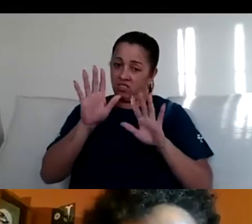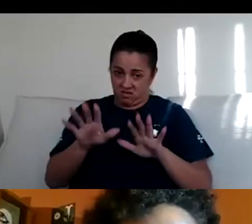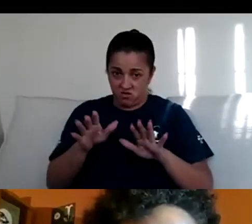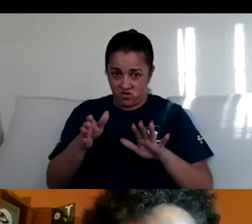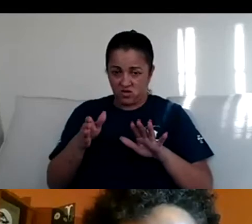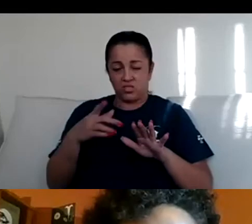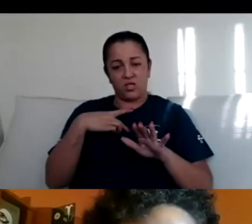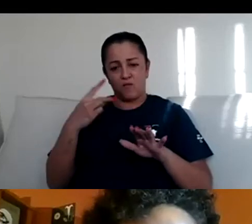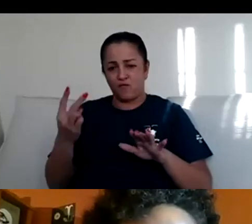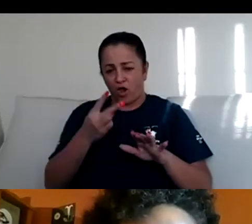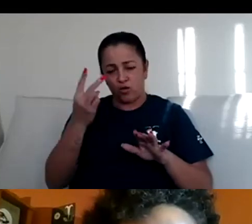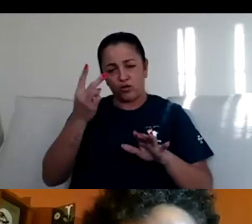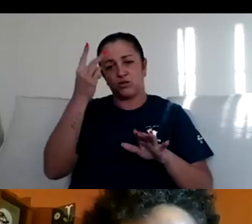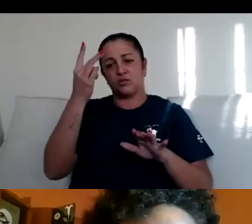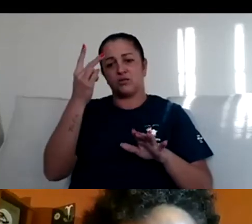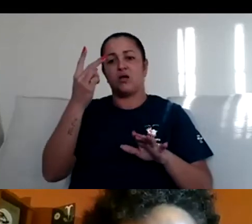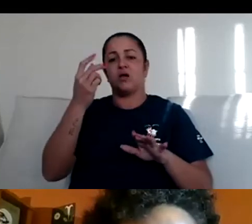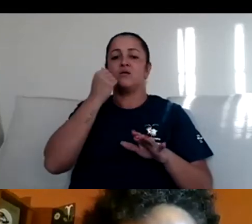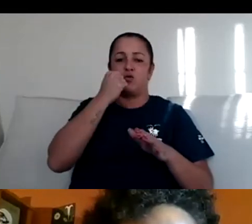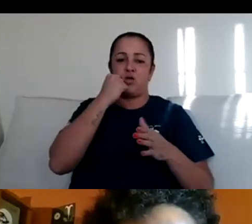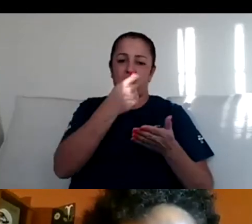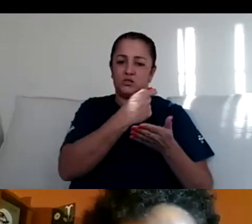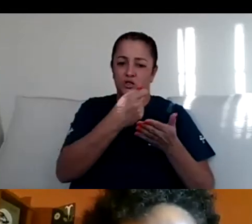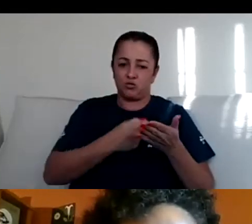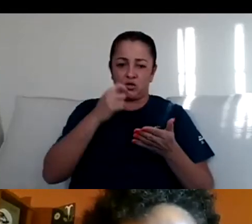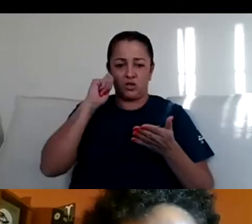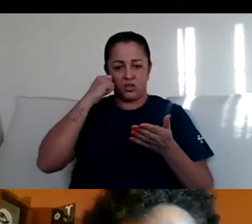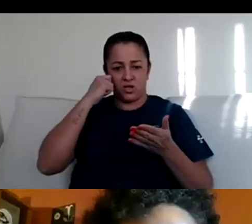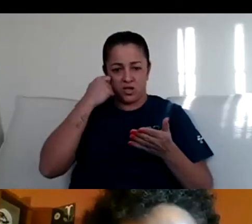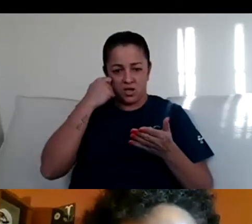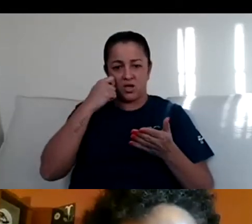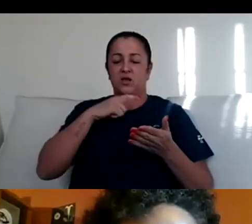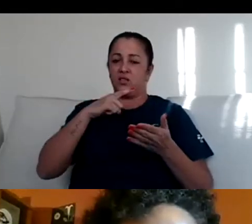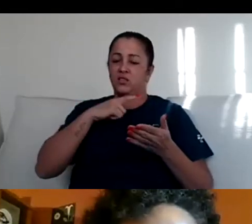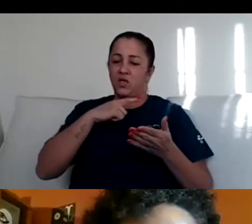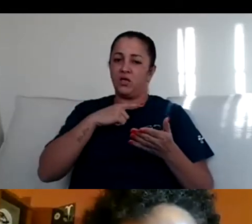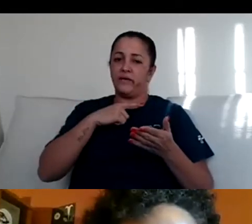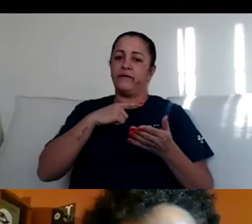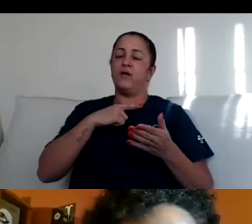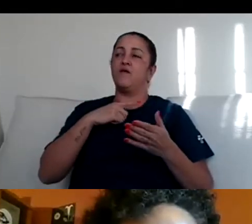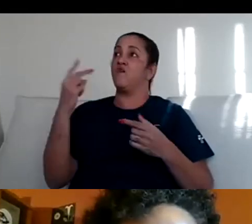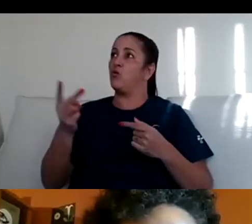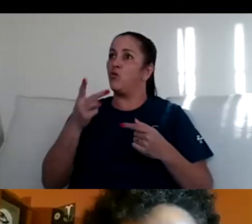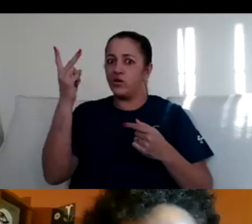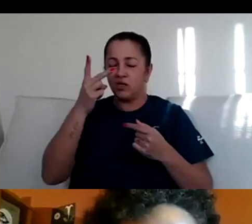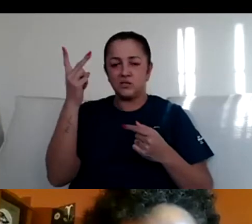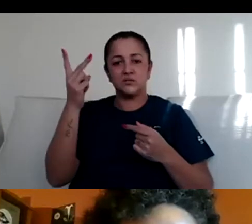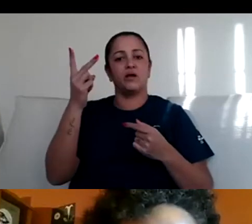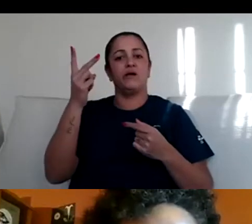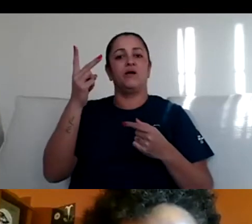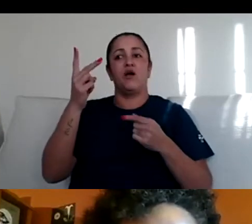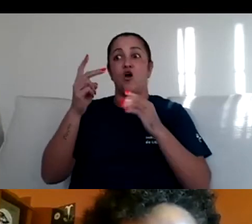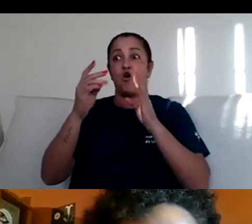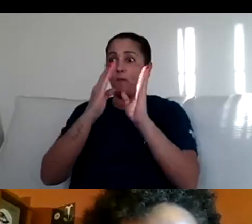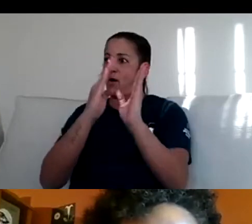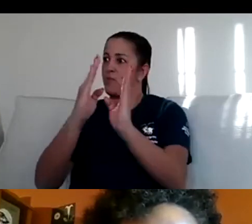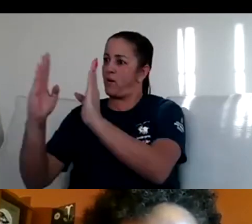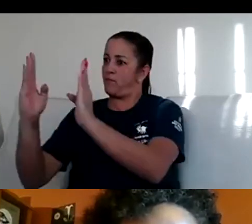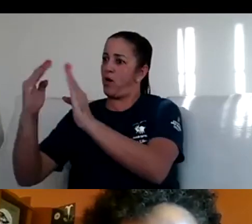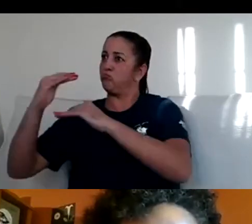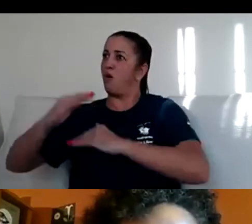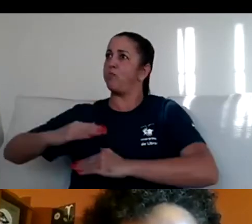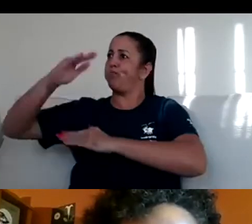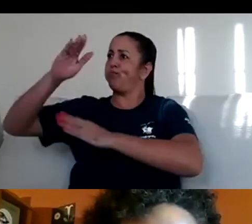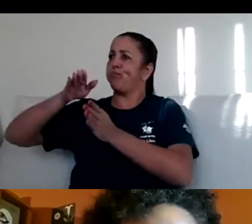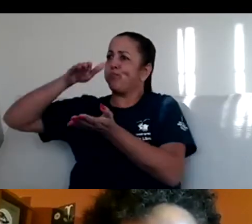mulher escritora negra, valoriza o nosso acervo, né? O que a gente pode passar, né, para os